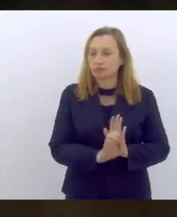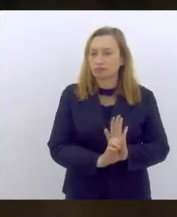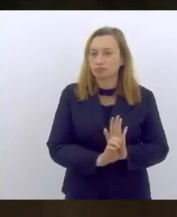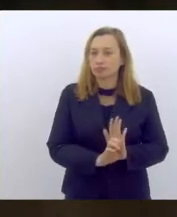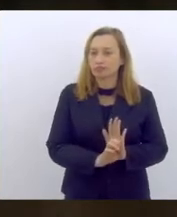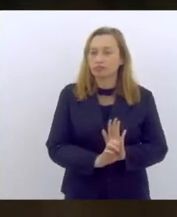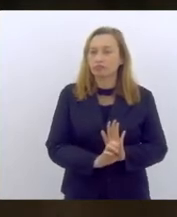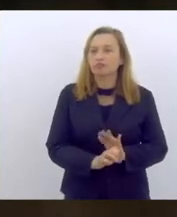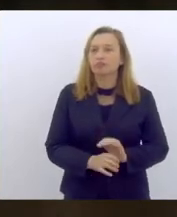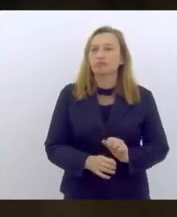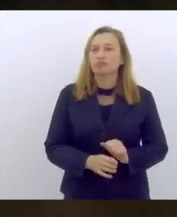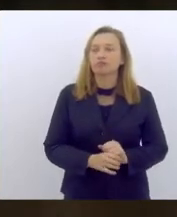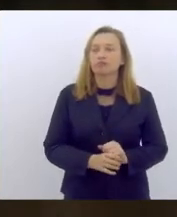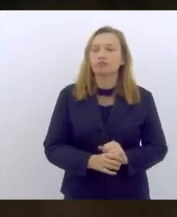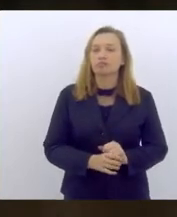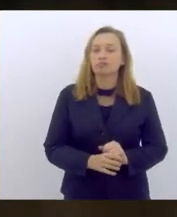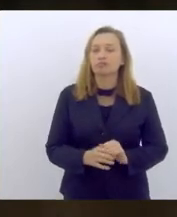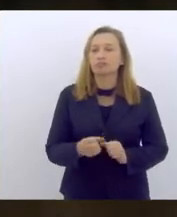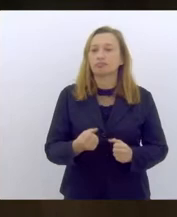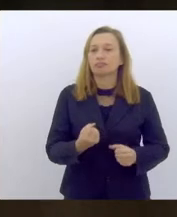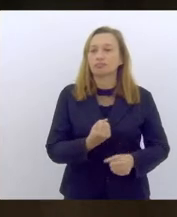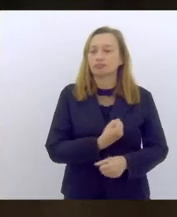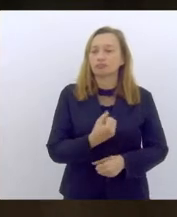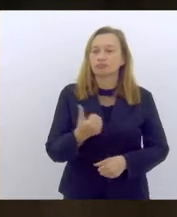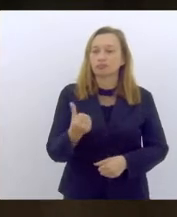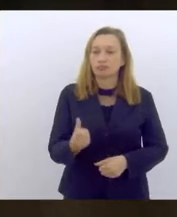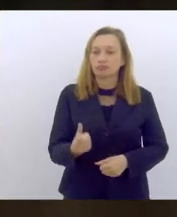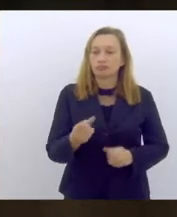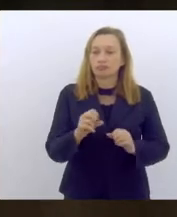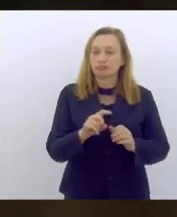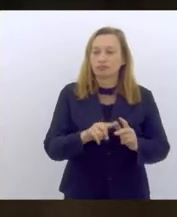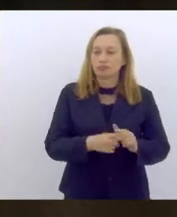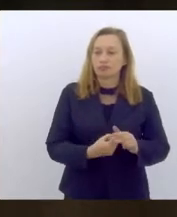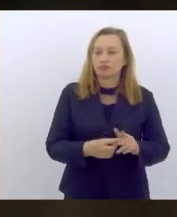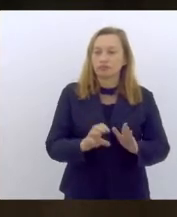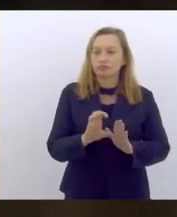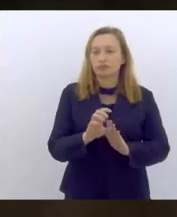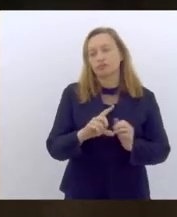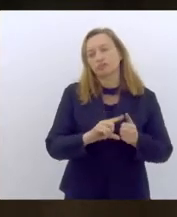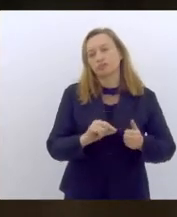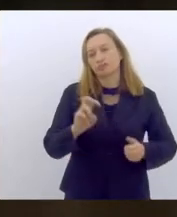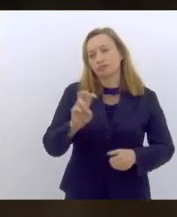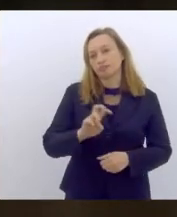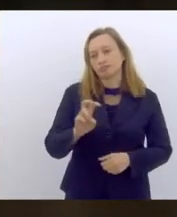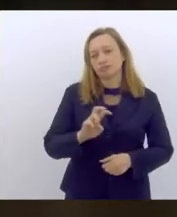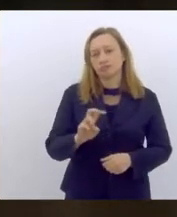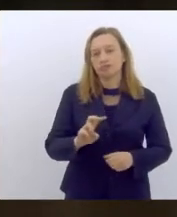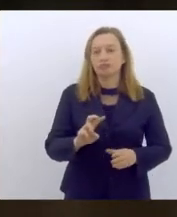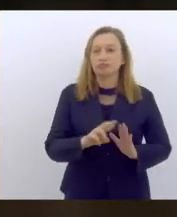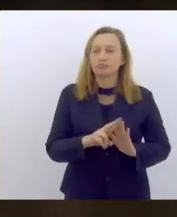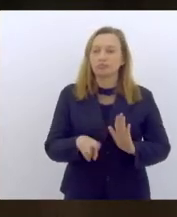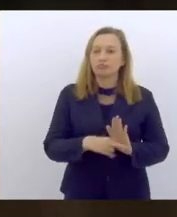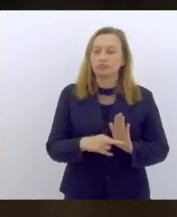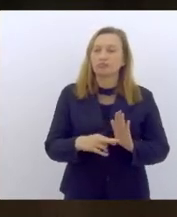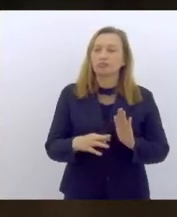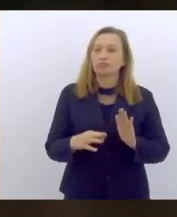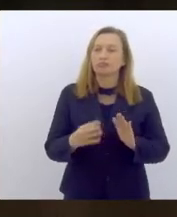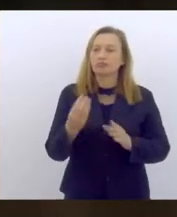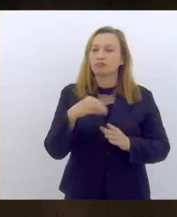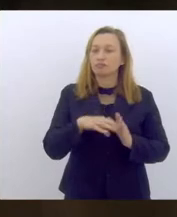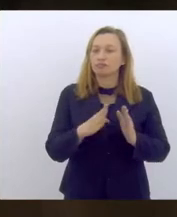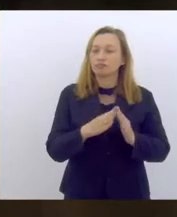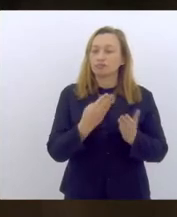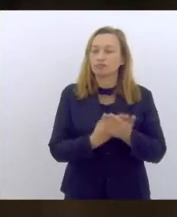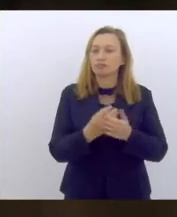emenda modificativa número 6 modifica o artigo quinto do projeto de lei o regimento interno que será elevado pelo